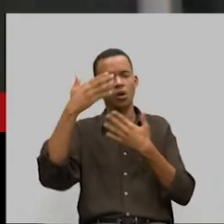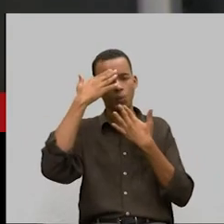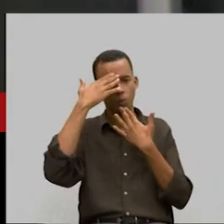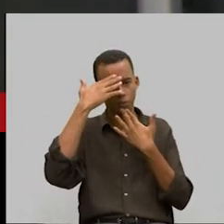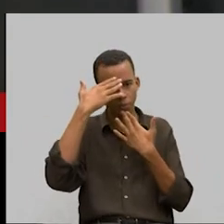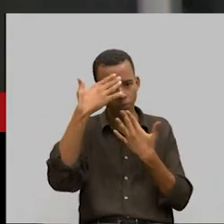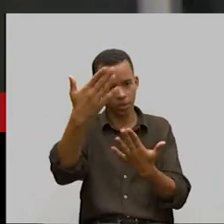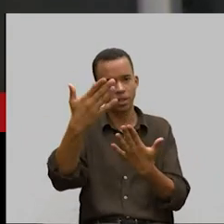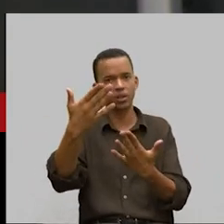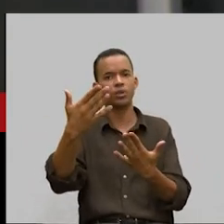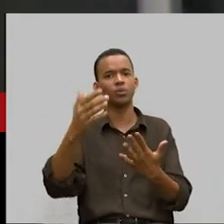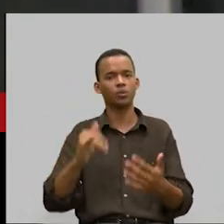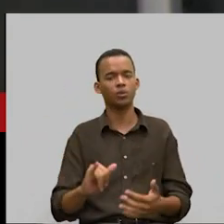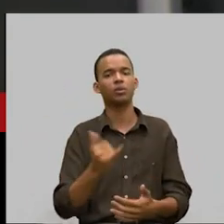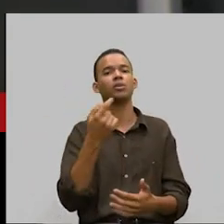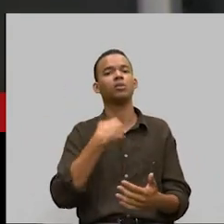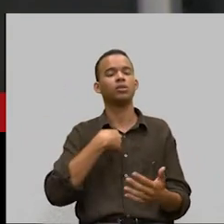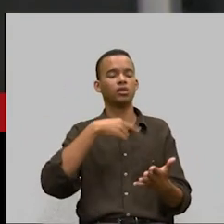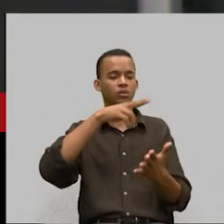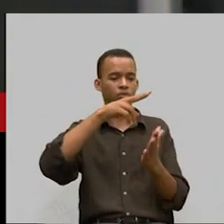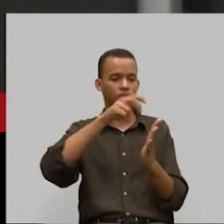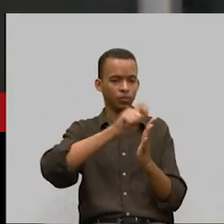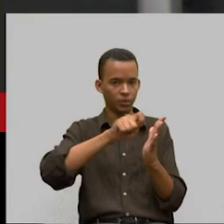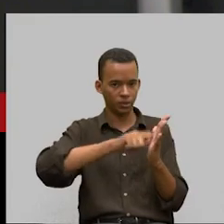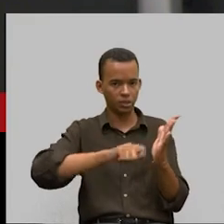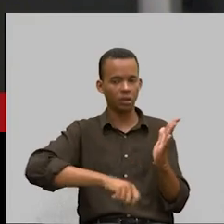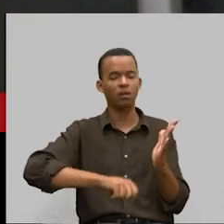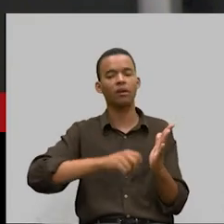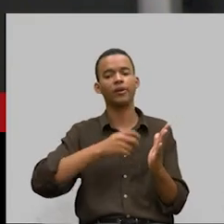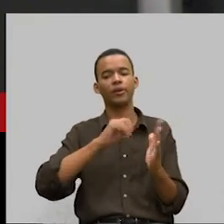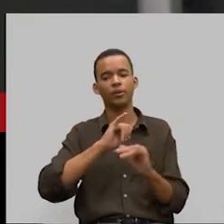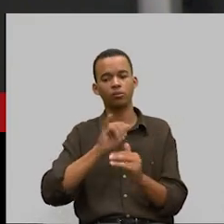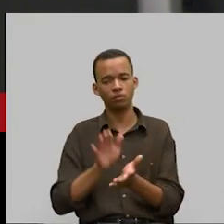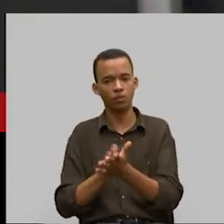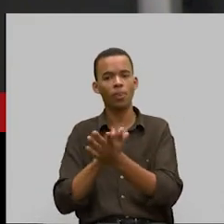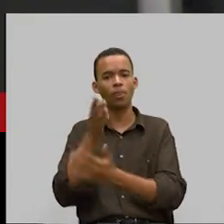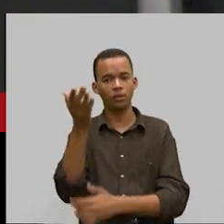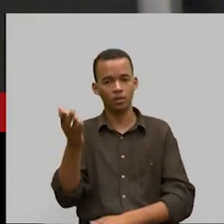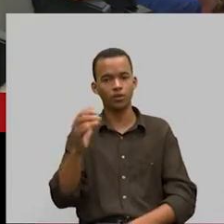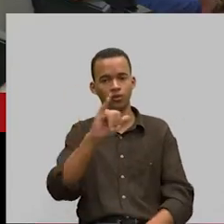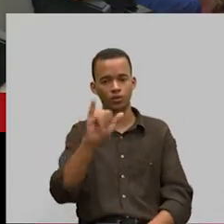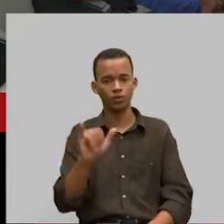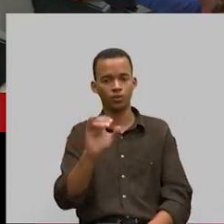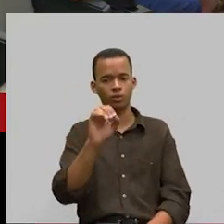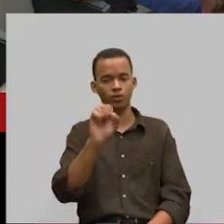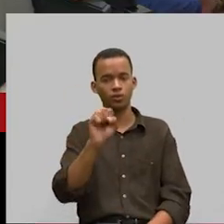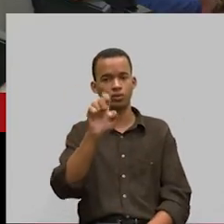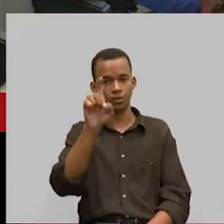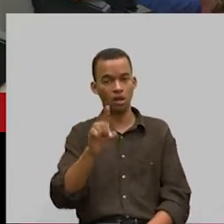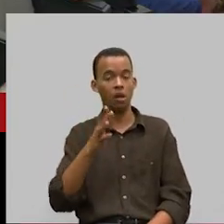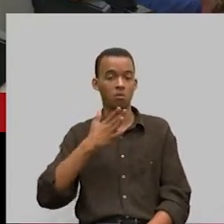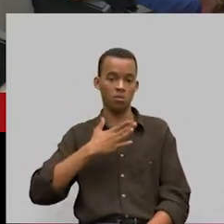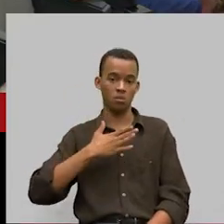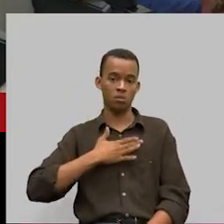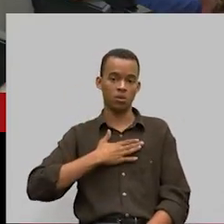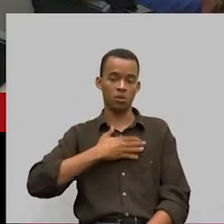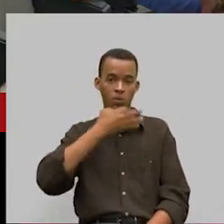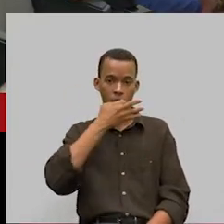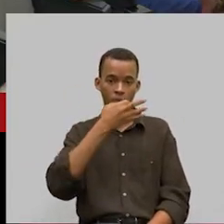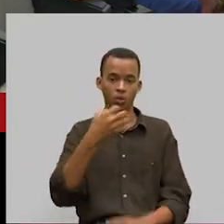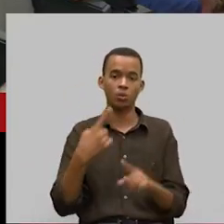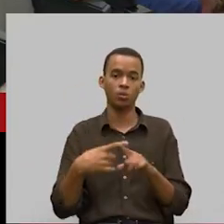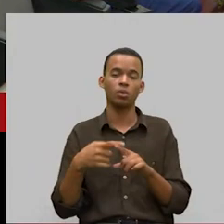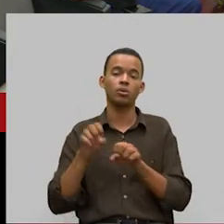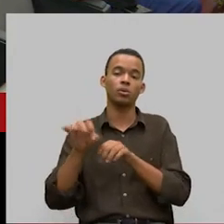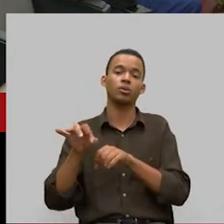texto ao escritor dele José Roberto Como eu disse no início e deixo aqui minha minha opinião porque educação é o